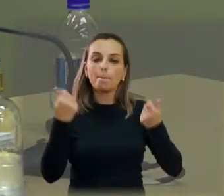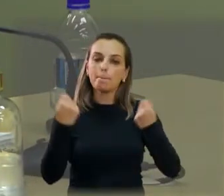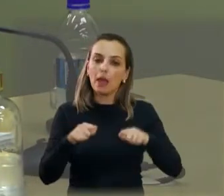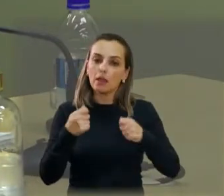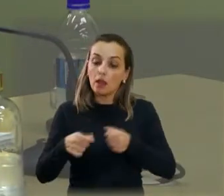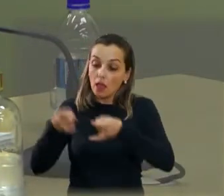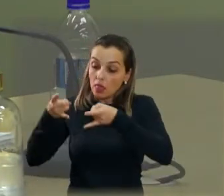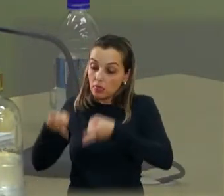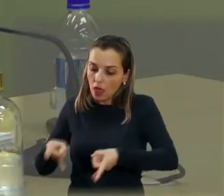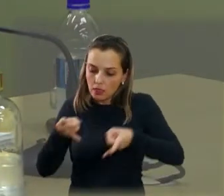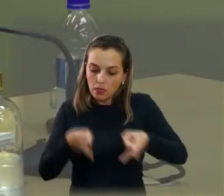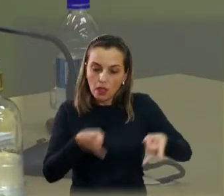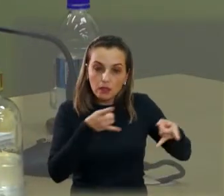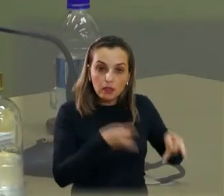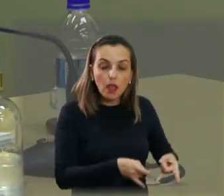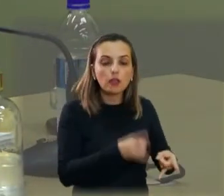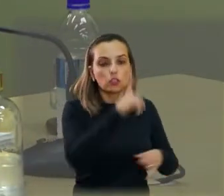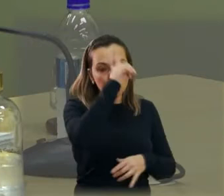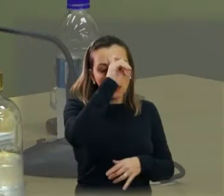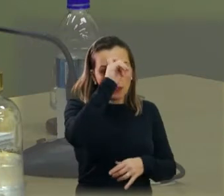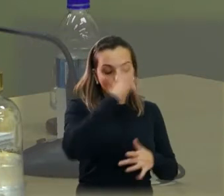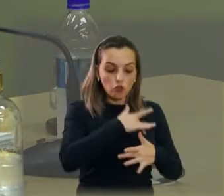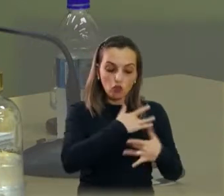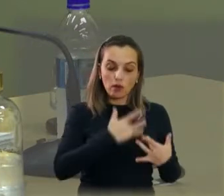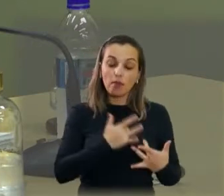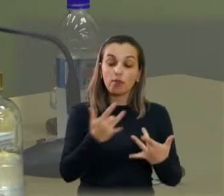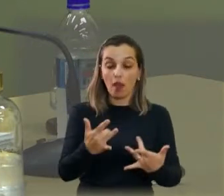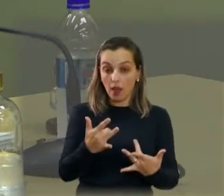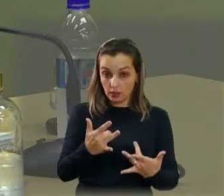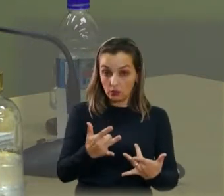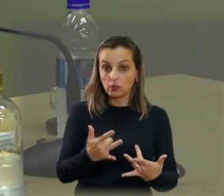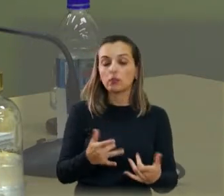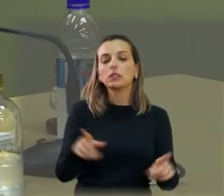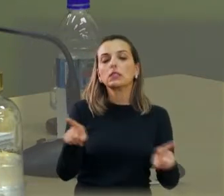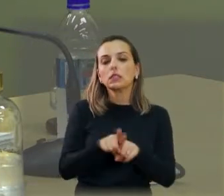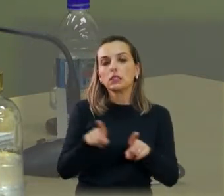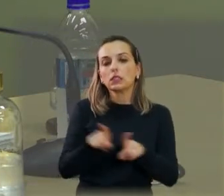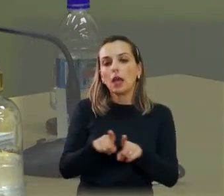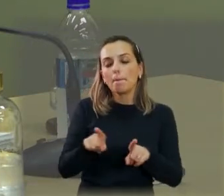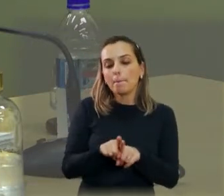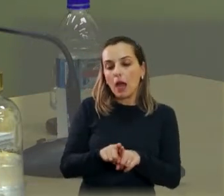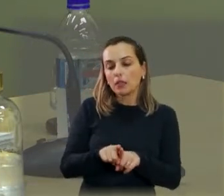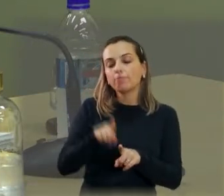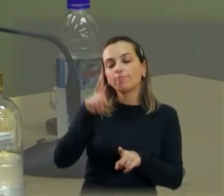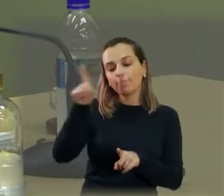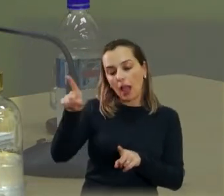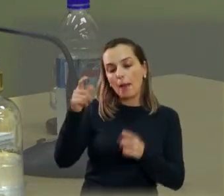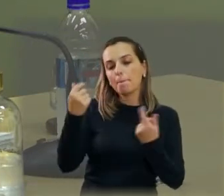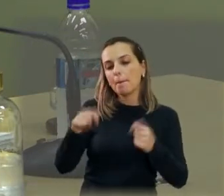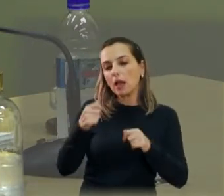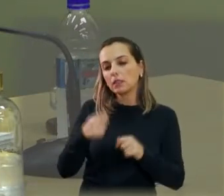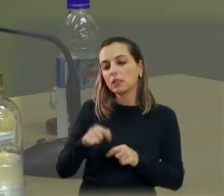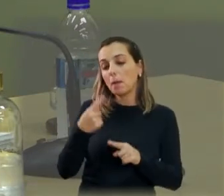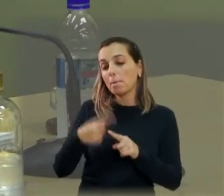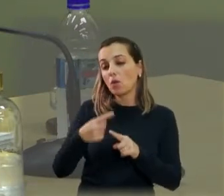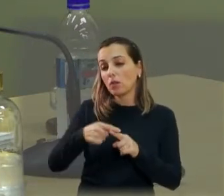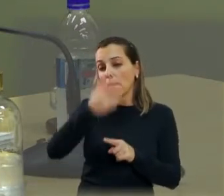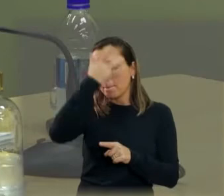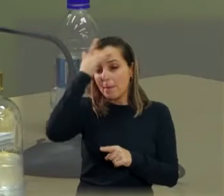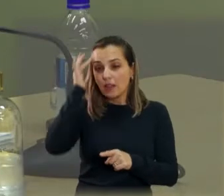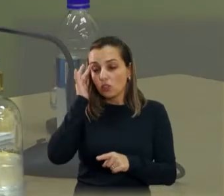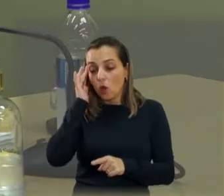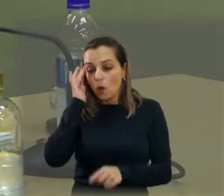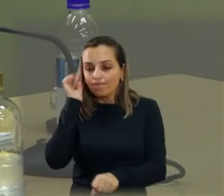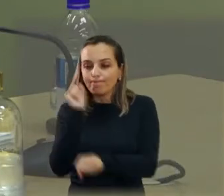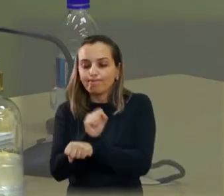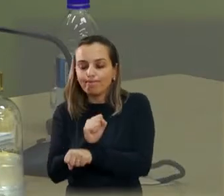leito no hospital de campanha, vamos aumentar leito de suporte ventilatório? Sim, porque muitos pacientes param na